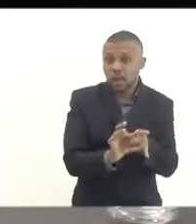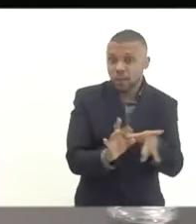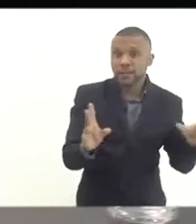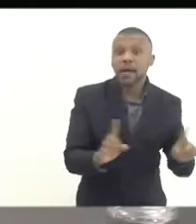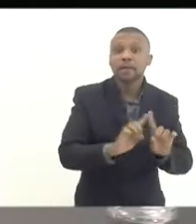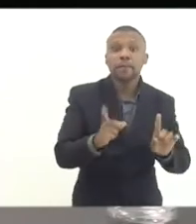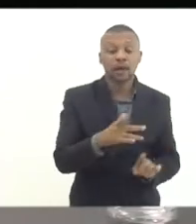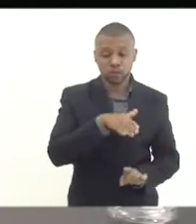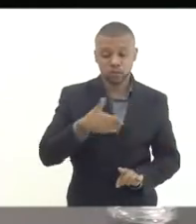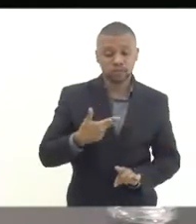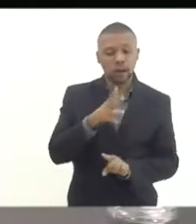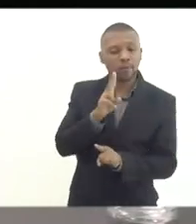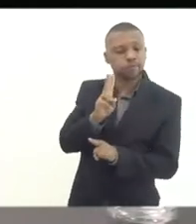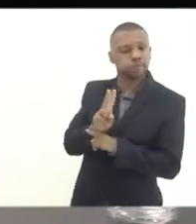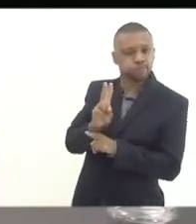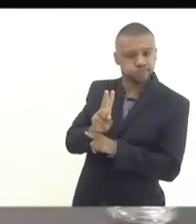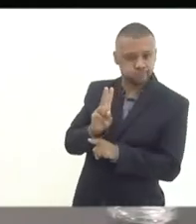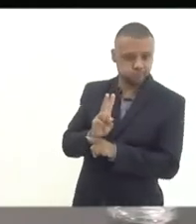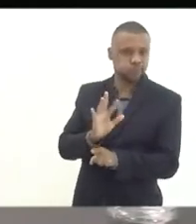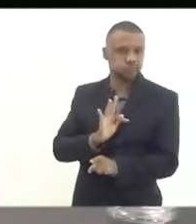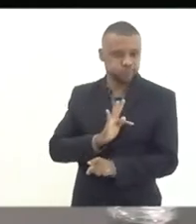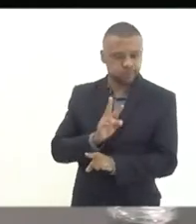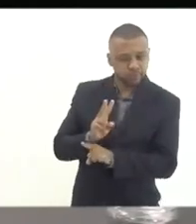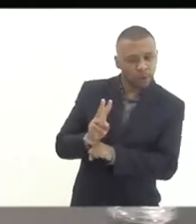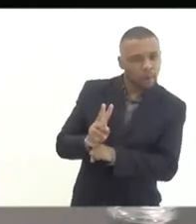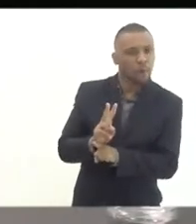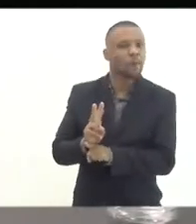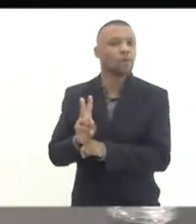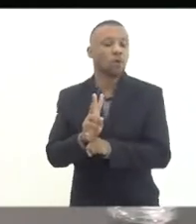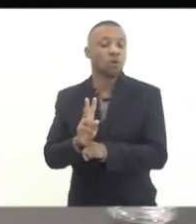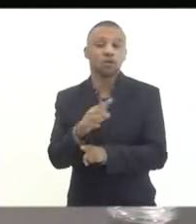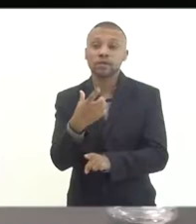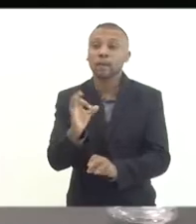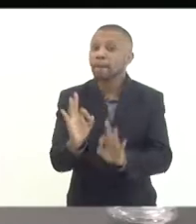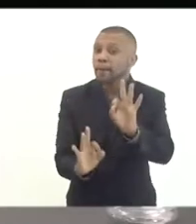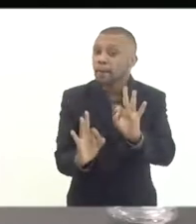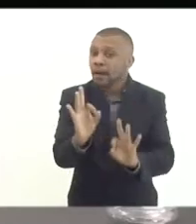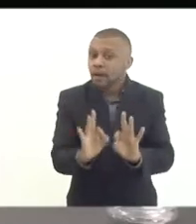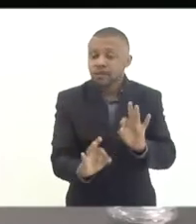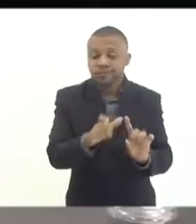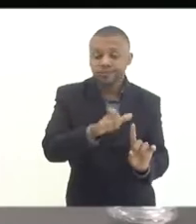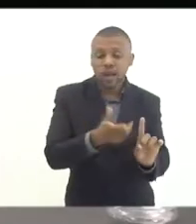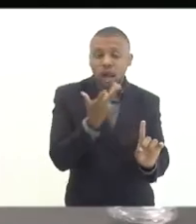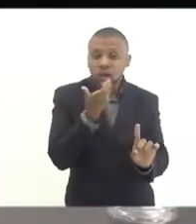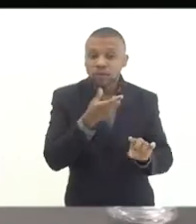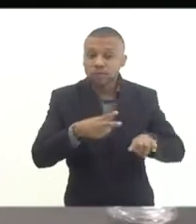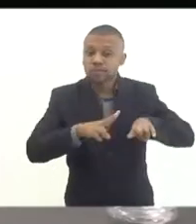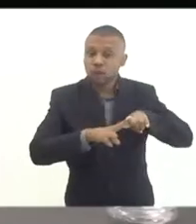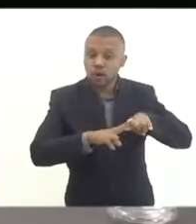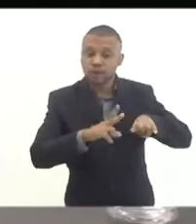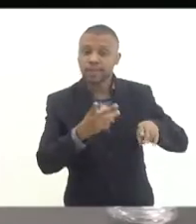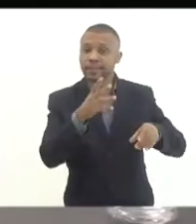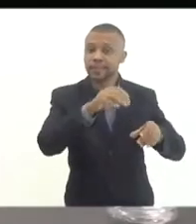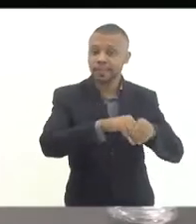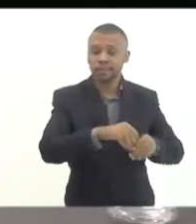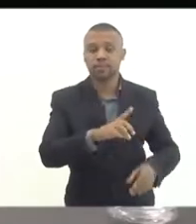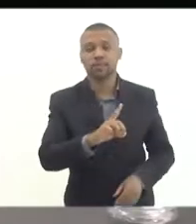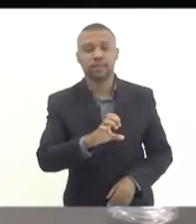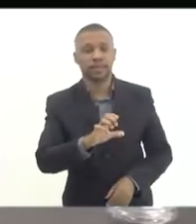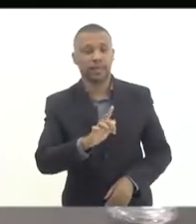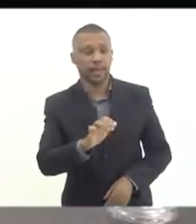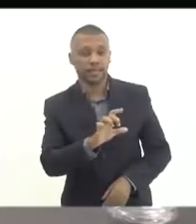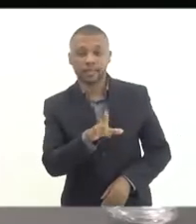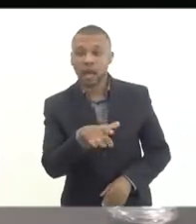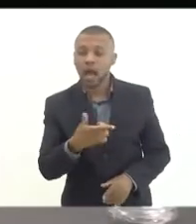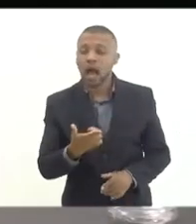que é importante tá preparando já esse adolescente que está lá no legado tá contribuindo com o degase